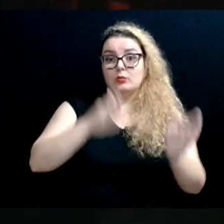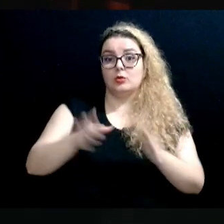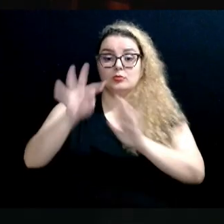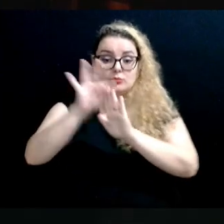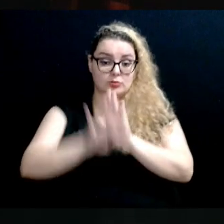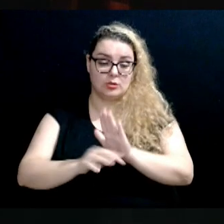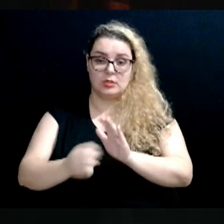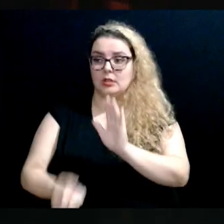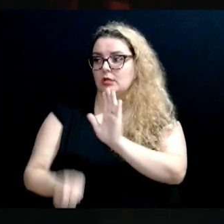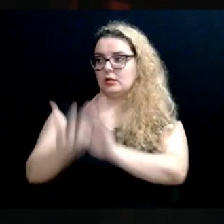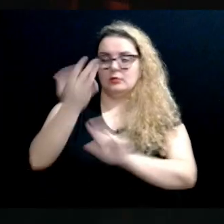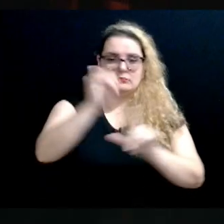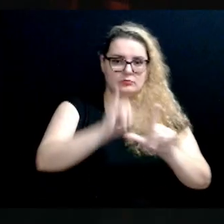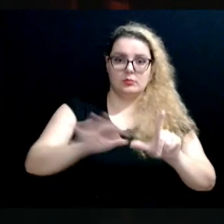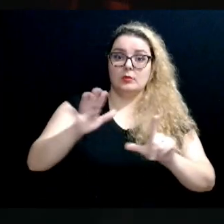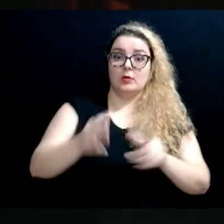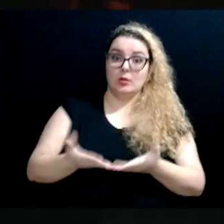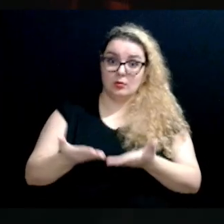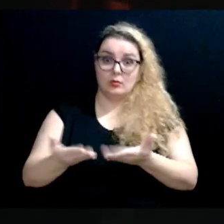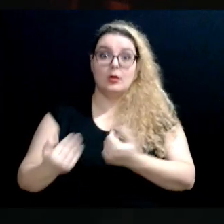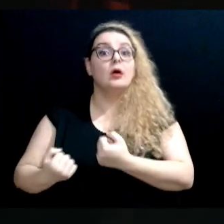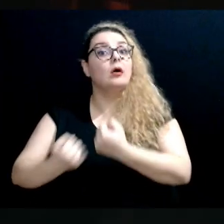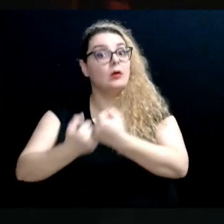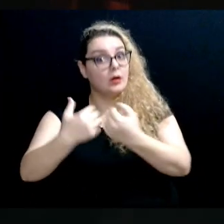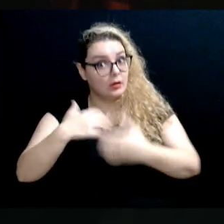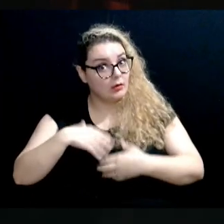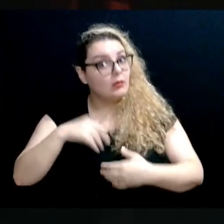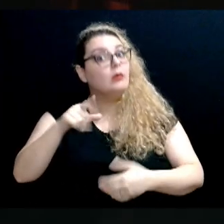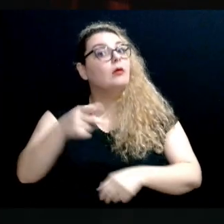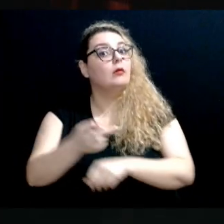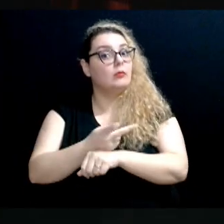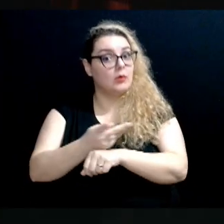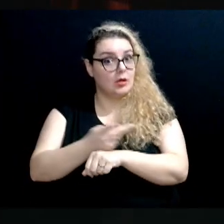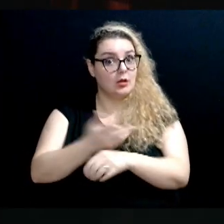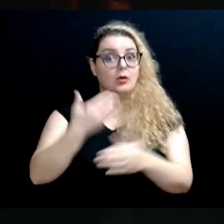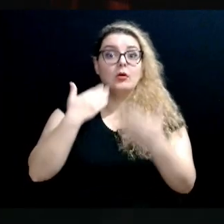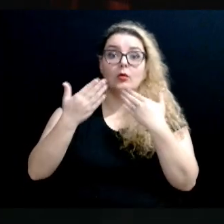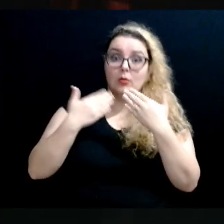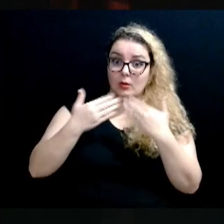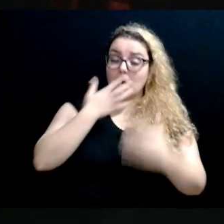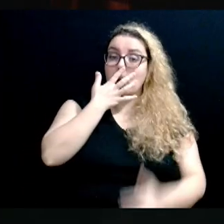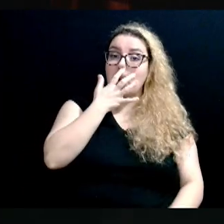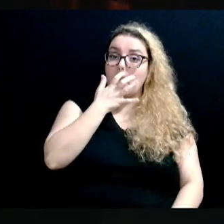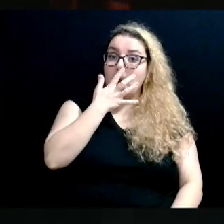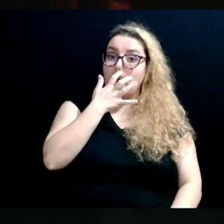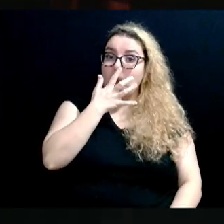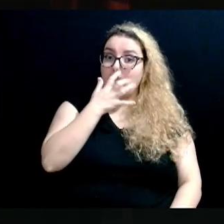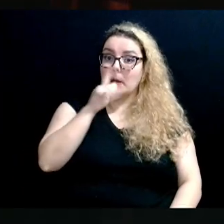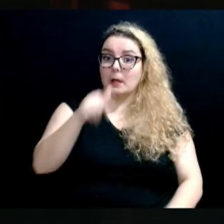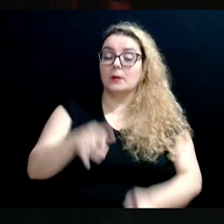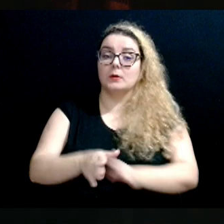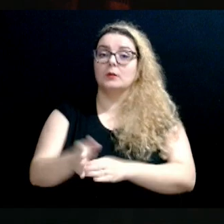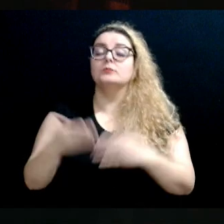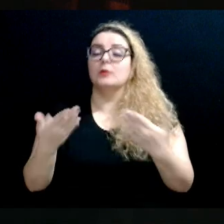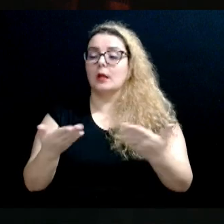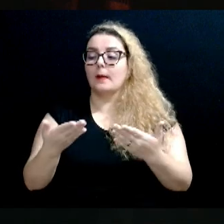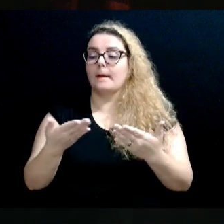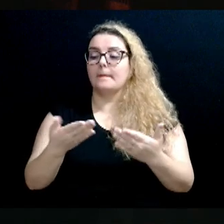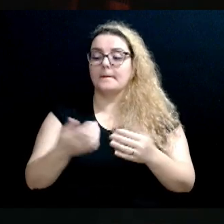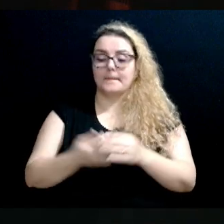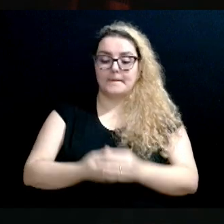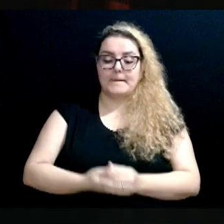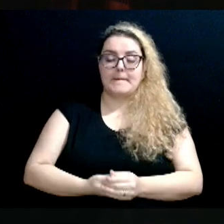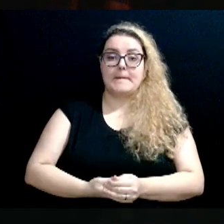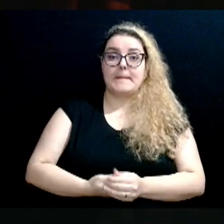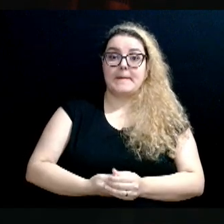e até oferece apoio emocional para quem busca uma conversa ou um conselho. Então, mas essa proximidade também levanta uma